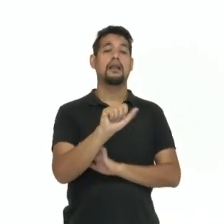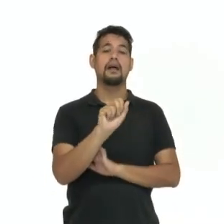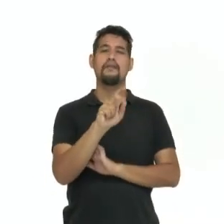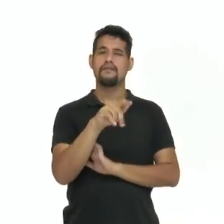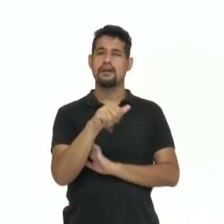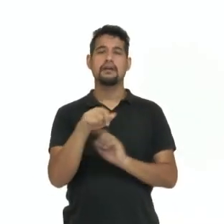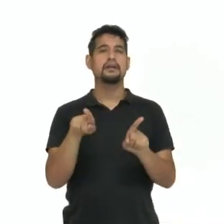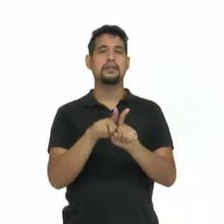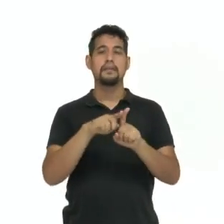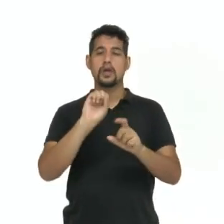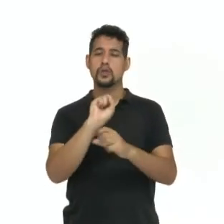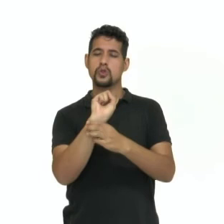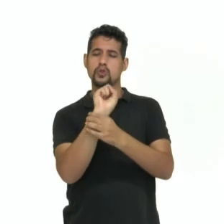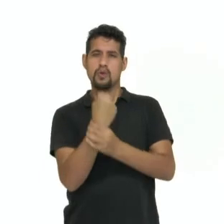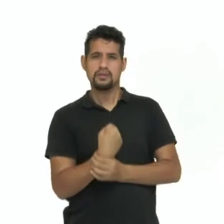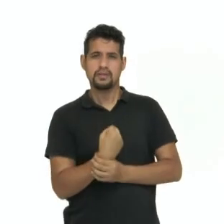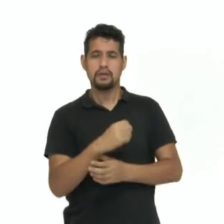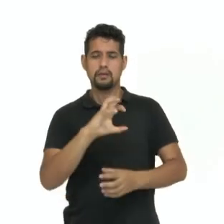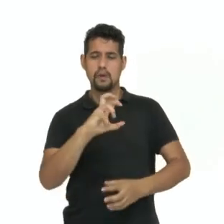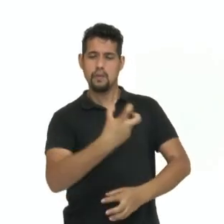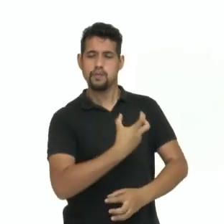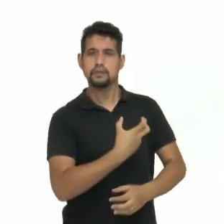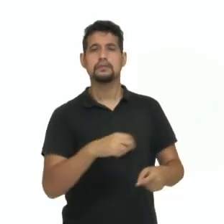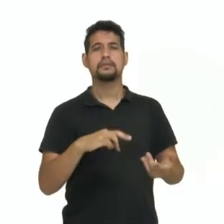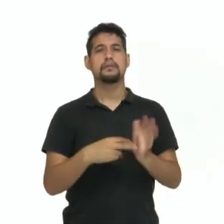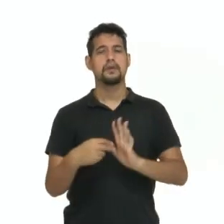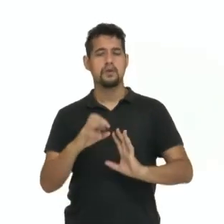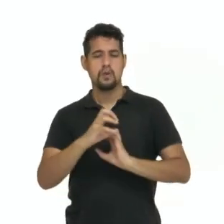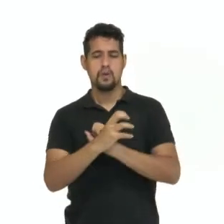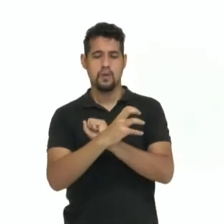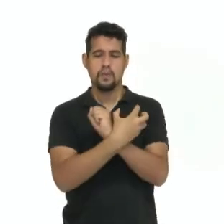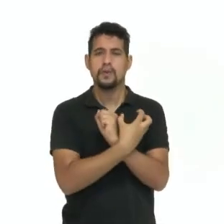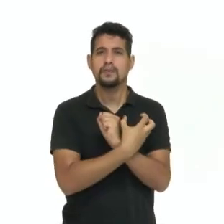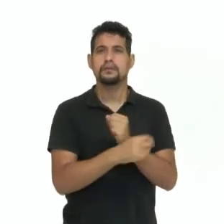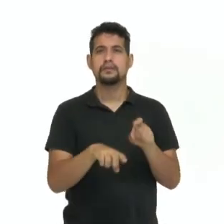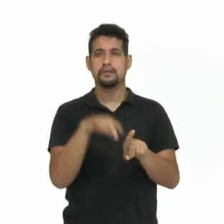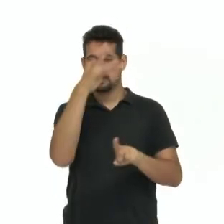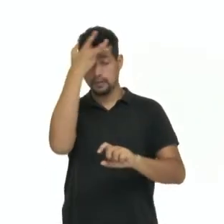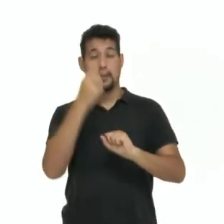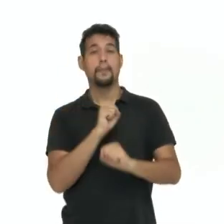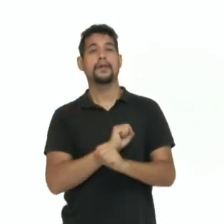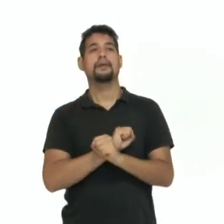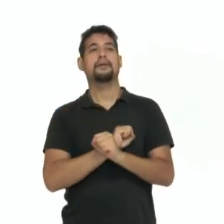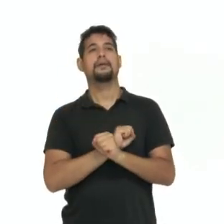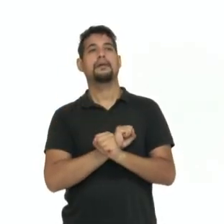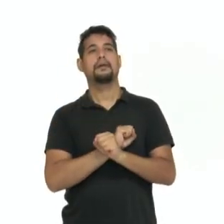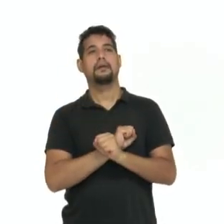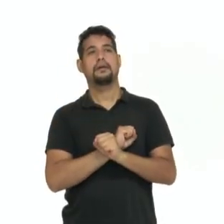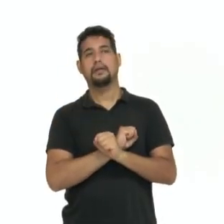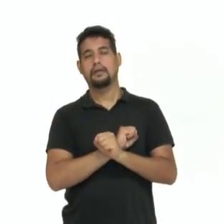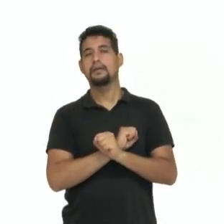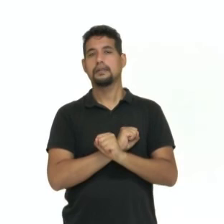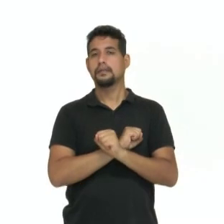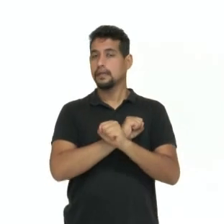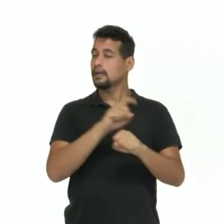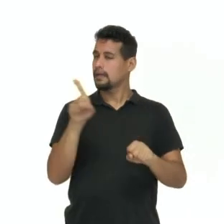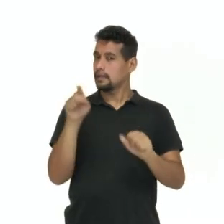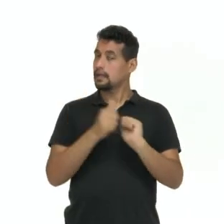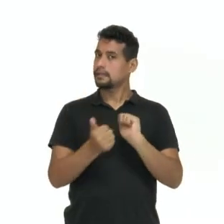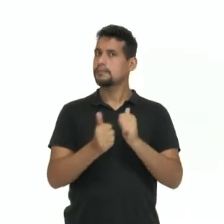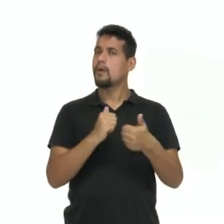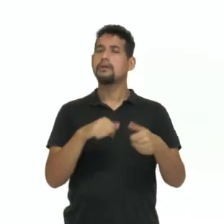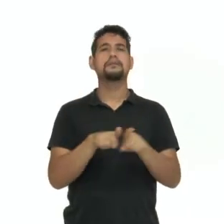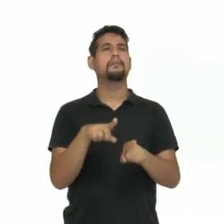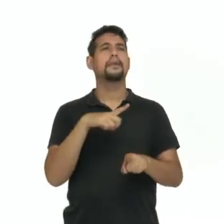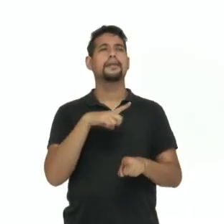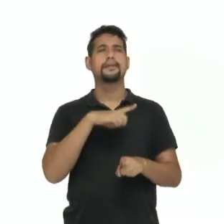torções e pressões para dominar e imobilizar o oponente. Que no jiu-jitsu, explorar erros